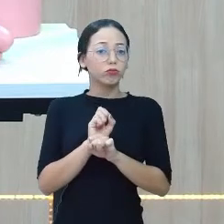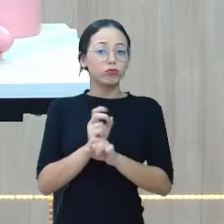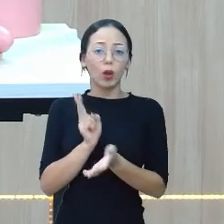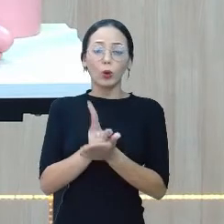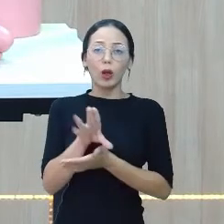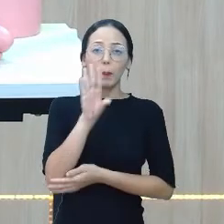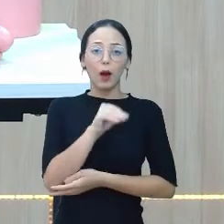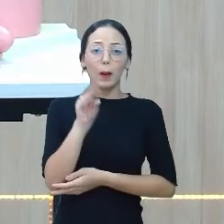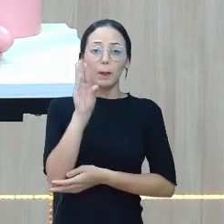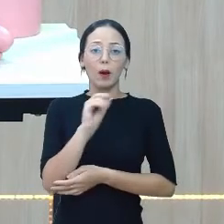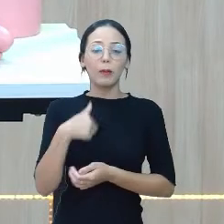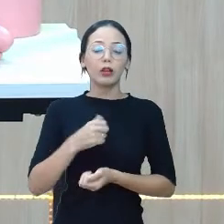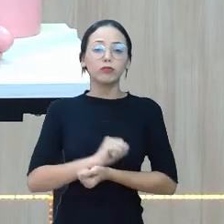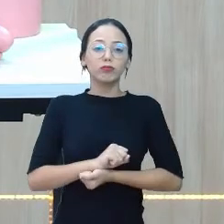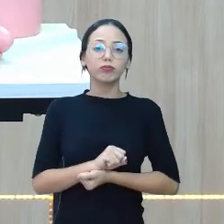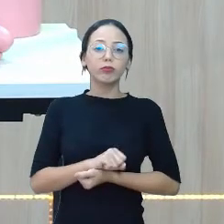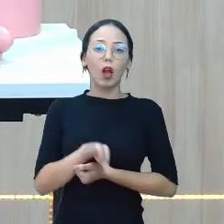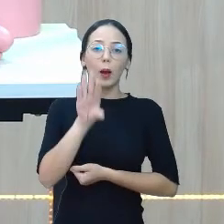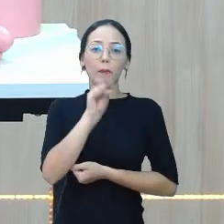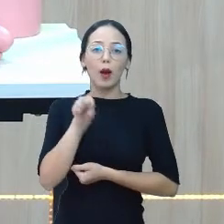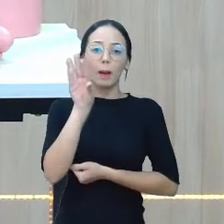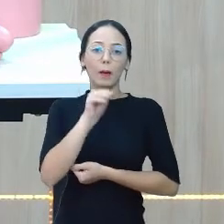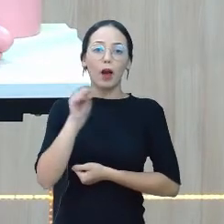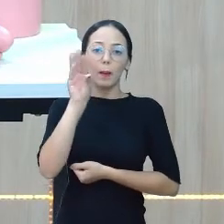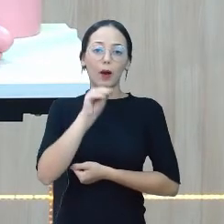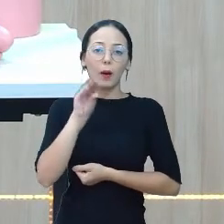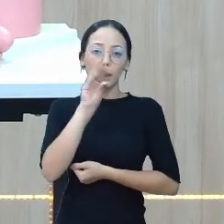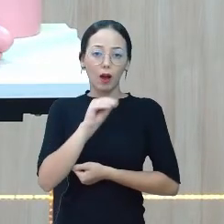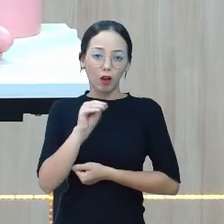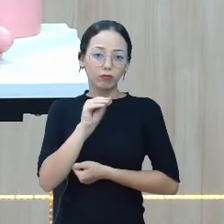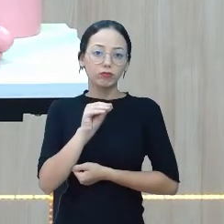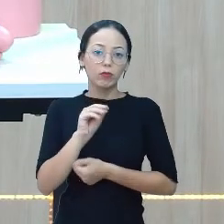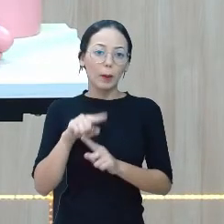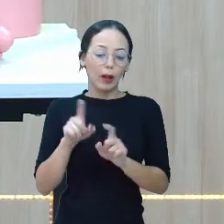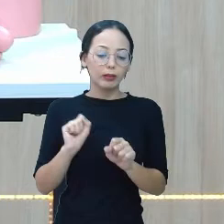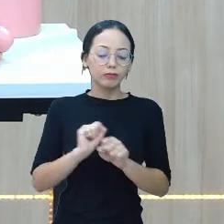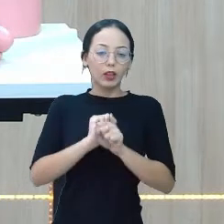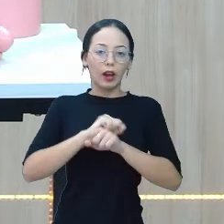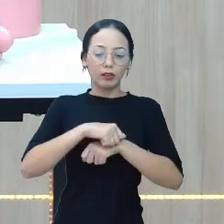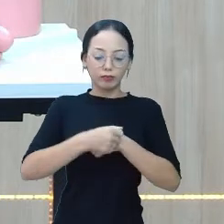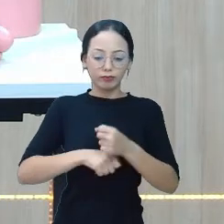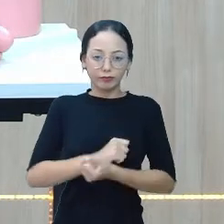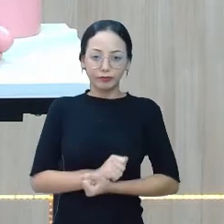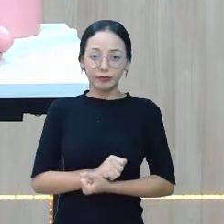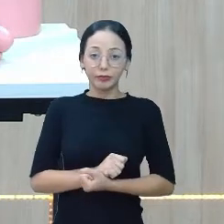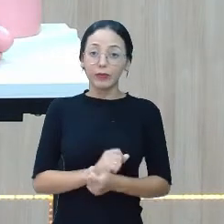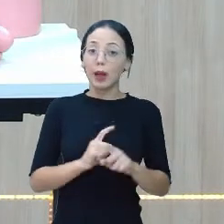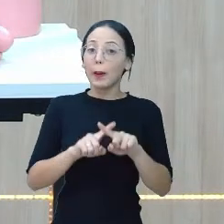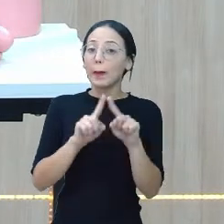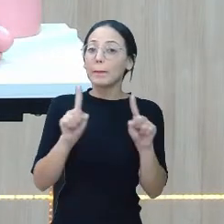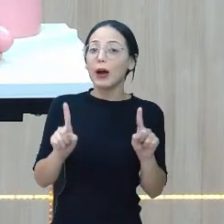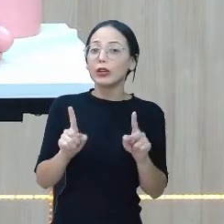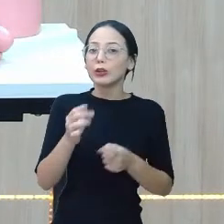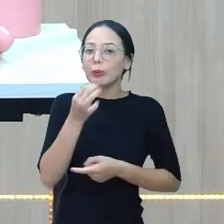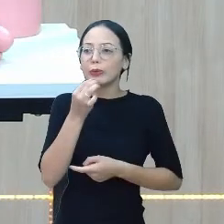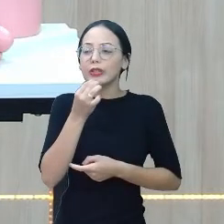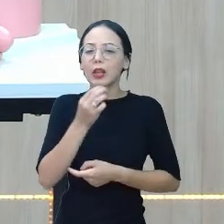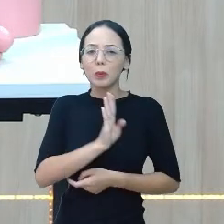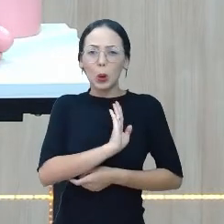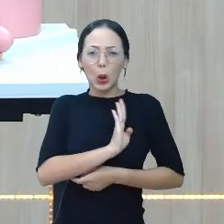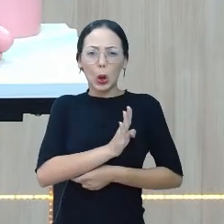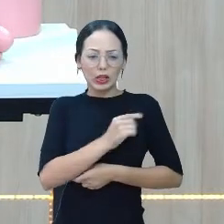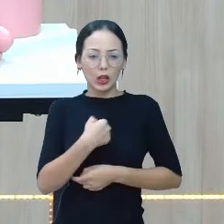falando aqui, segurando, né, o meu braço, segurando minha mão, sem gesticular. O mesmo eu não posso falar para o meu